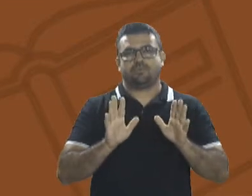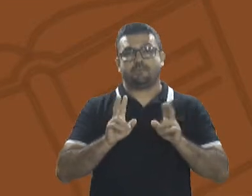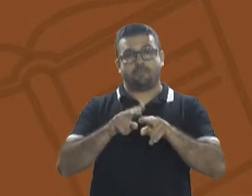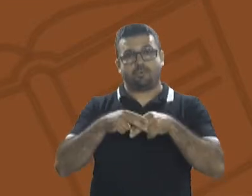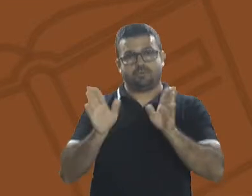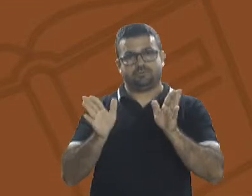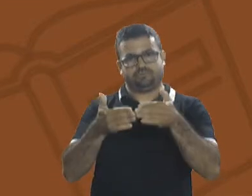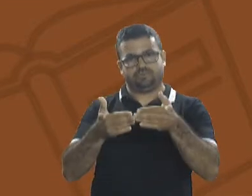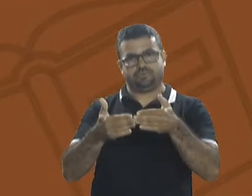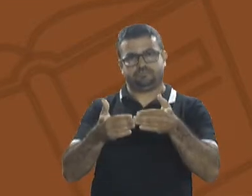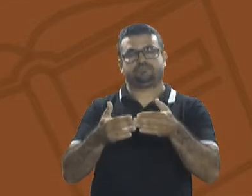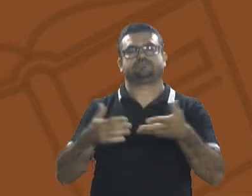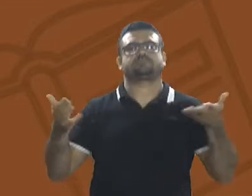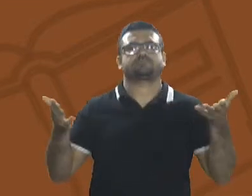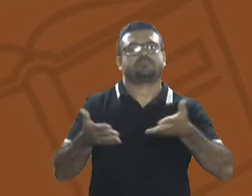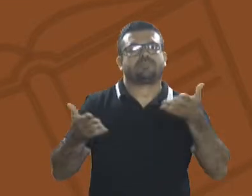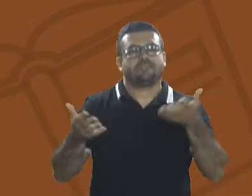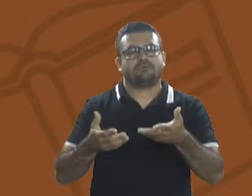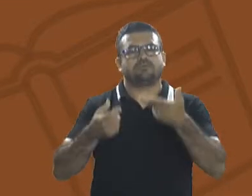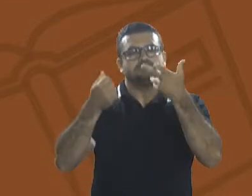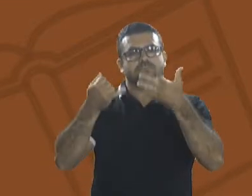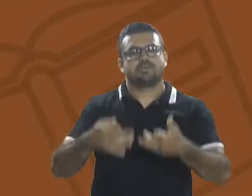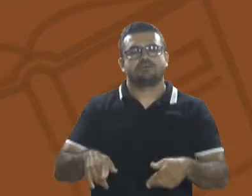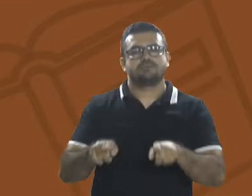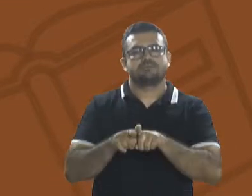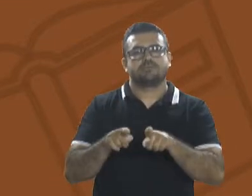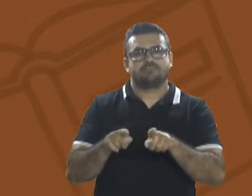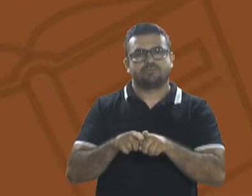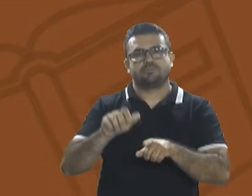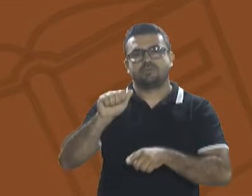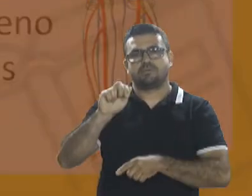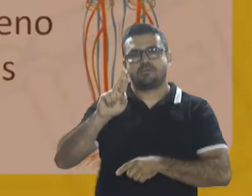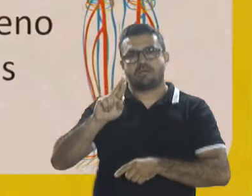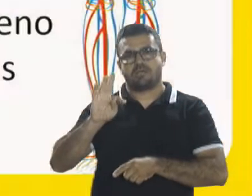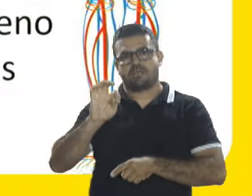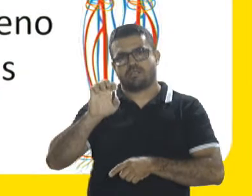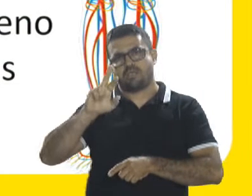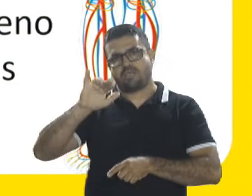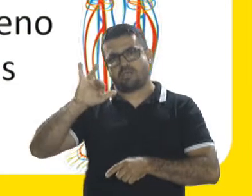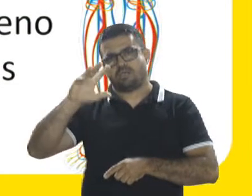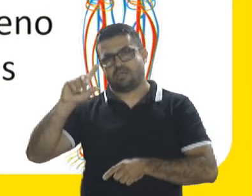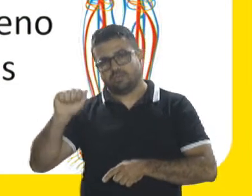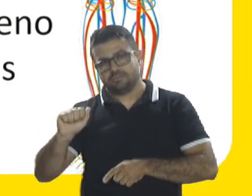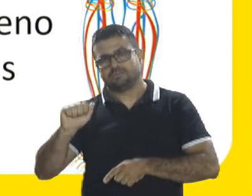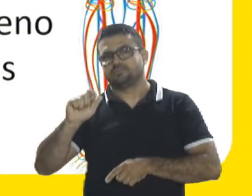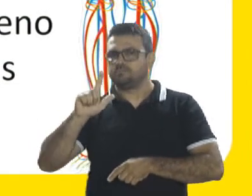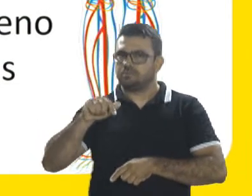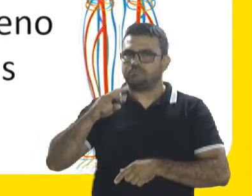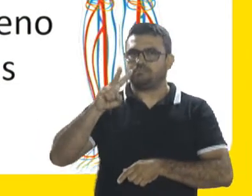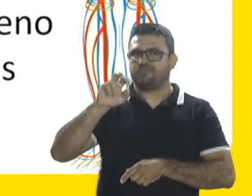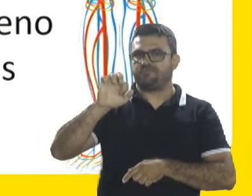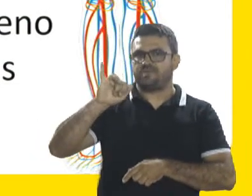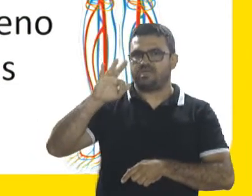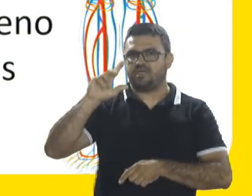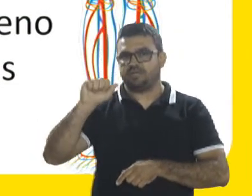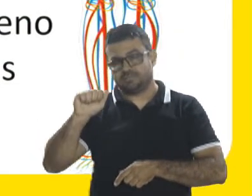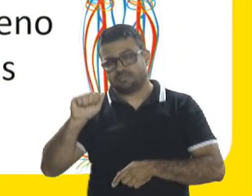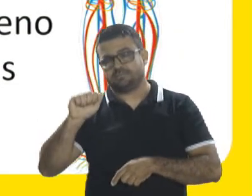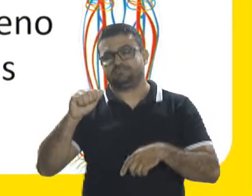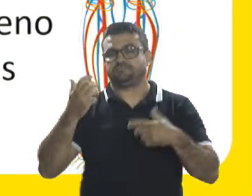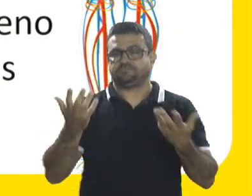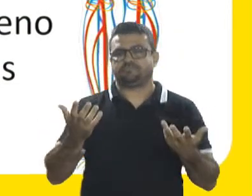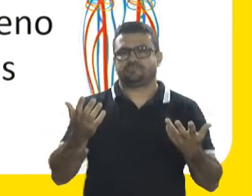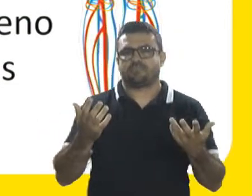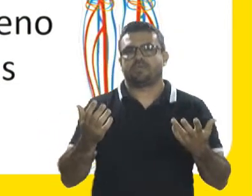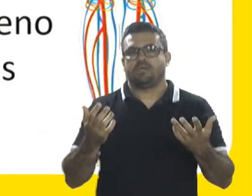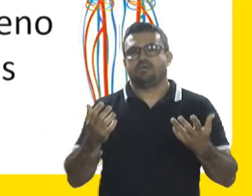Agora vamos falar um pouquinho mais sobre as artérias, né? Artérias, as veias, os vasos sanguíneos. Então, as artérias,